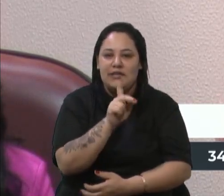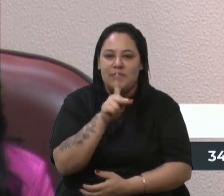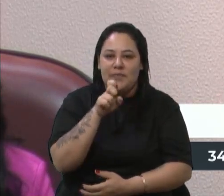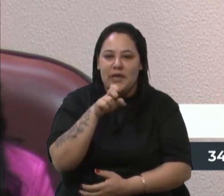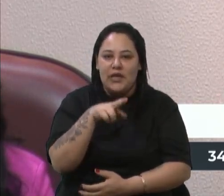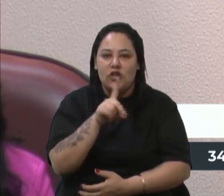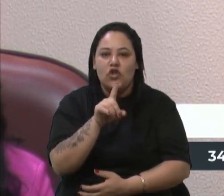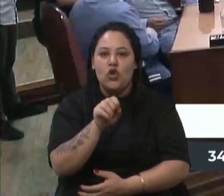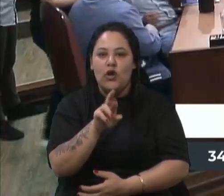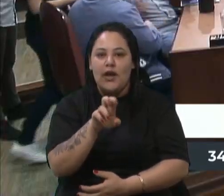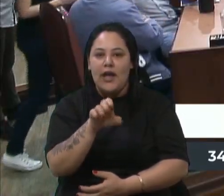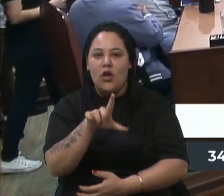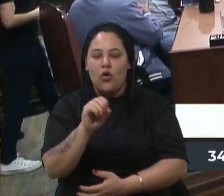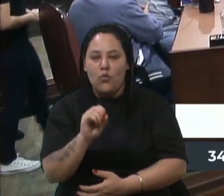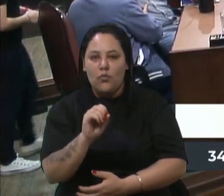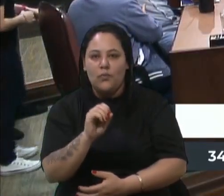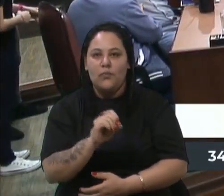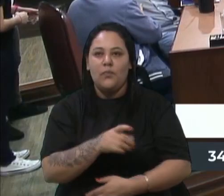Alberto